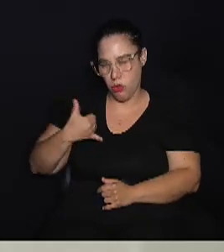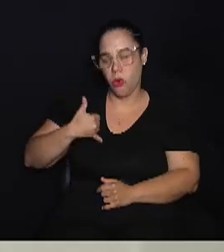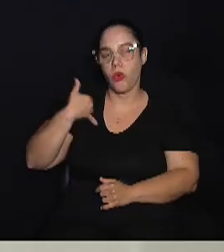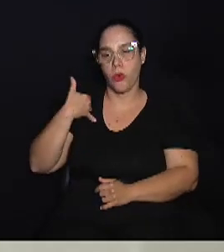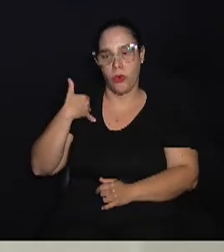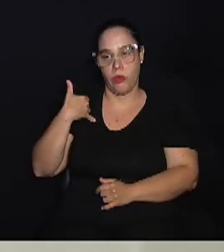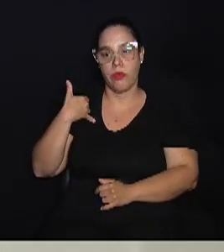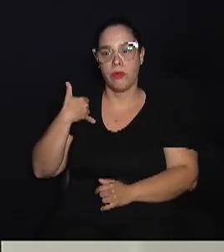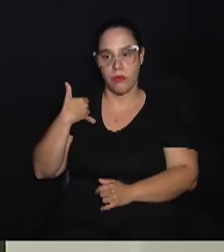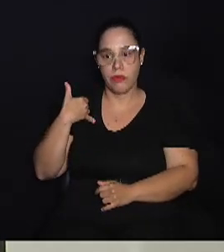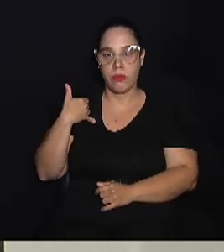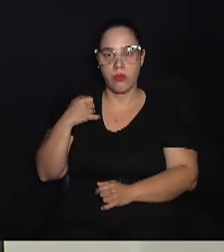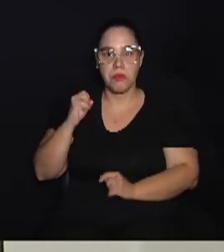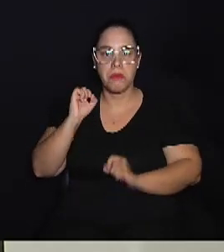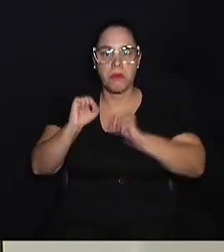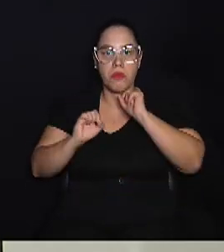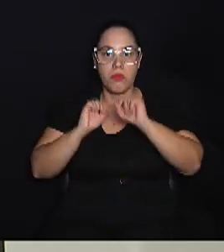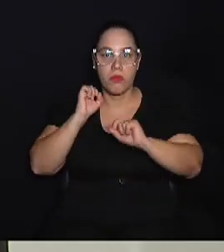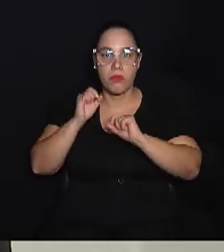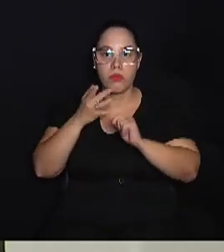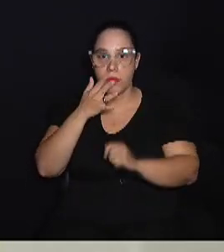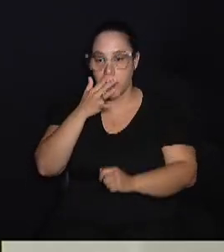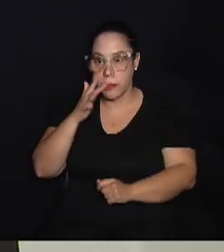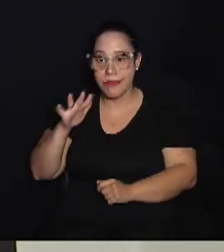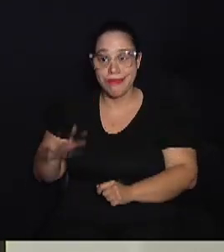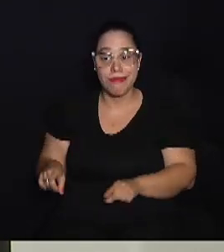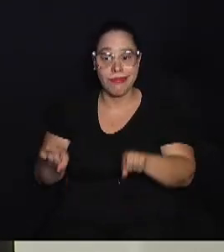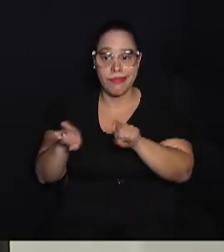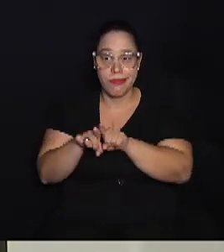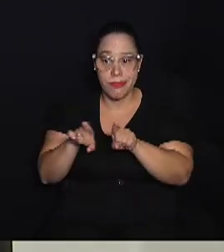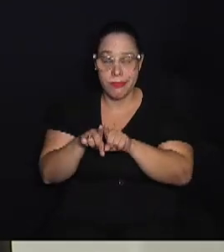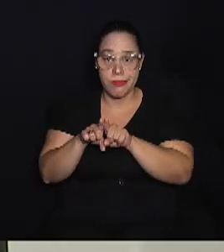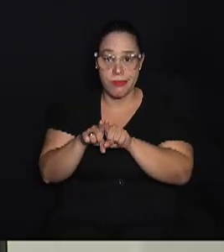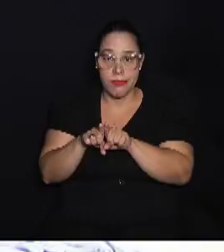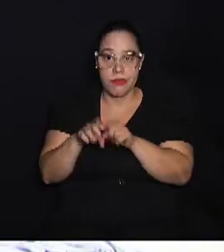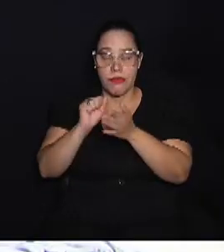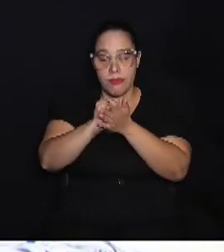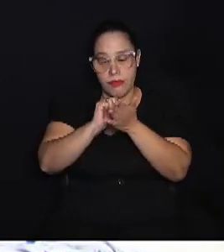anos, Onde aí essas crianças também vão poder fazer